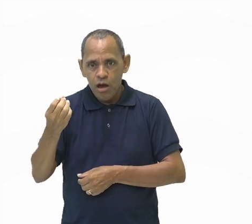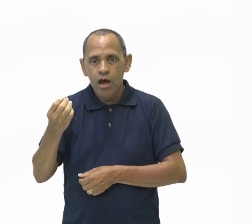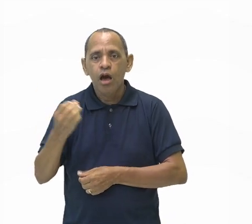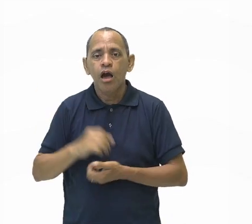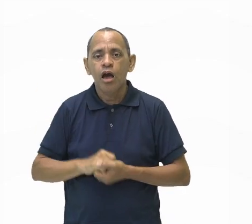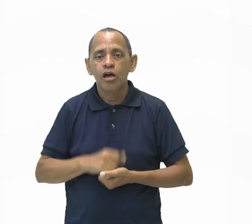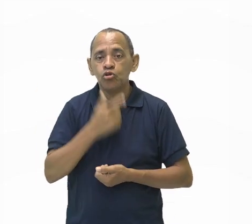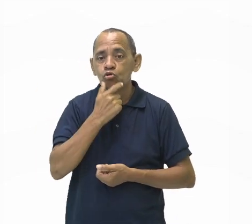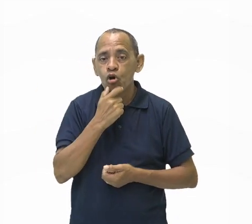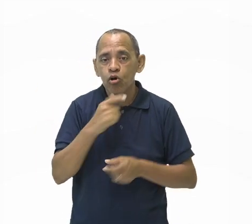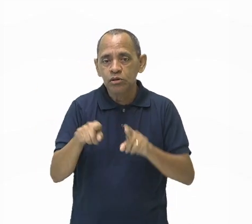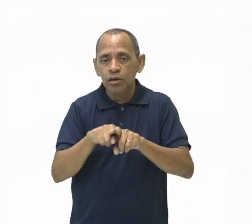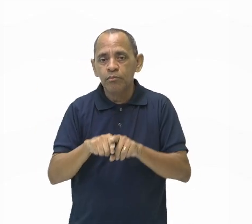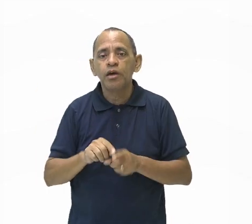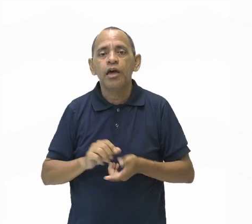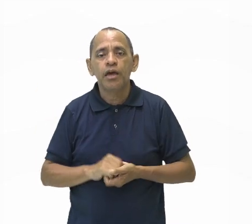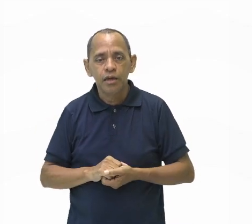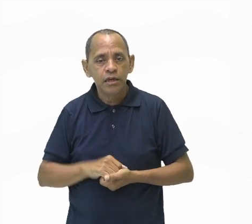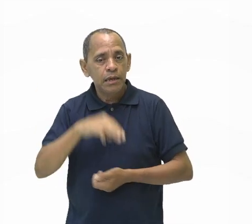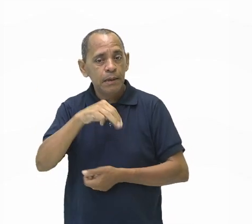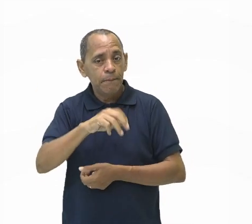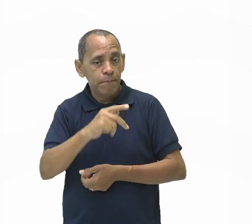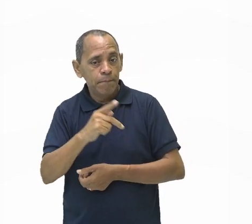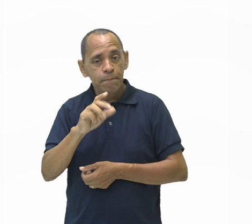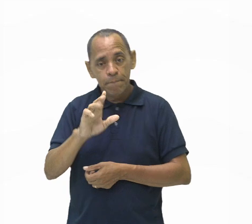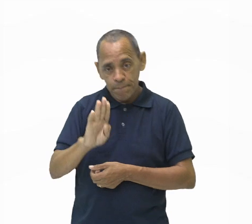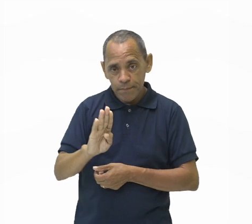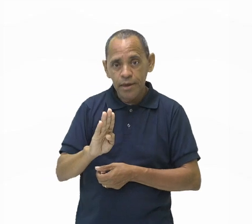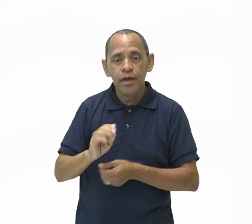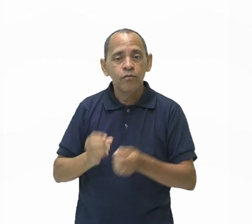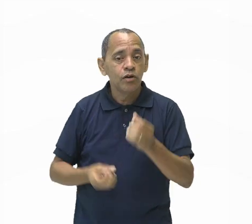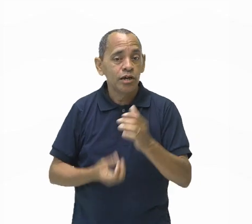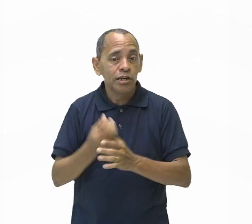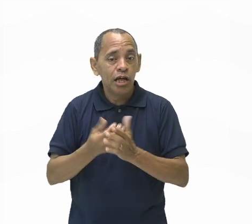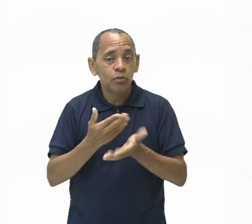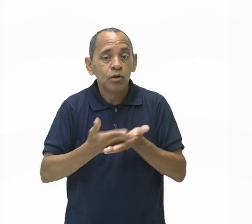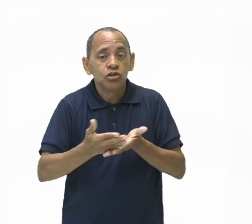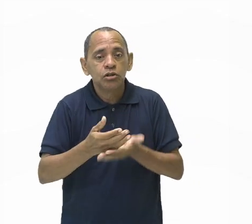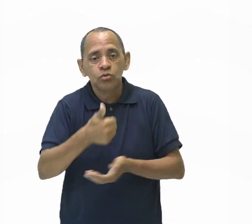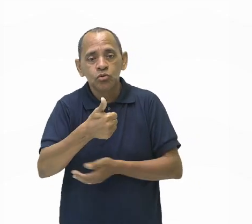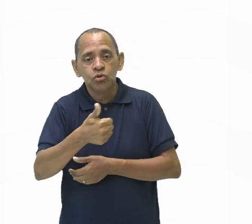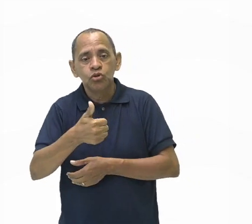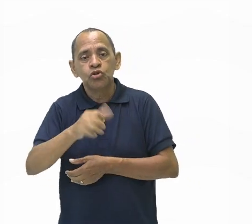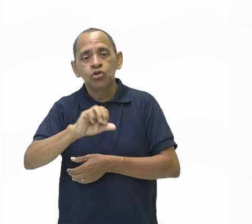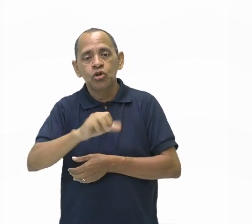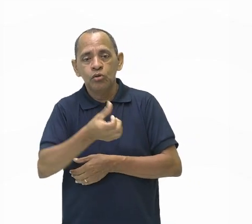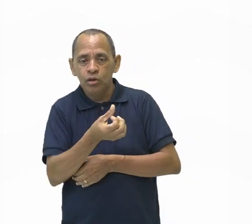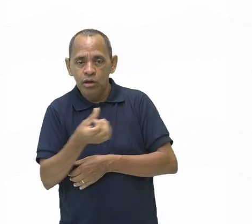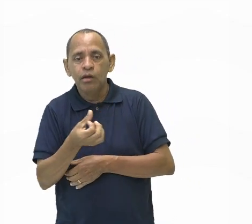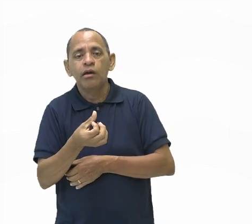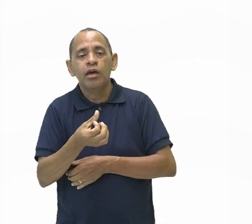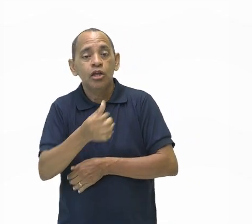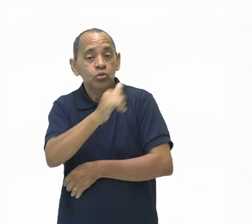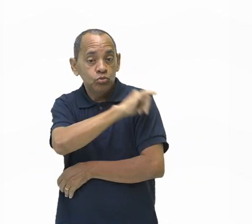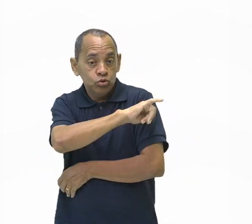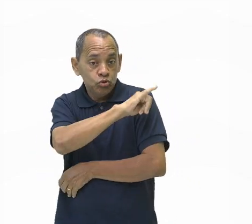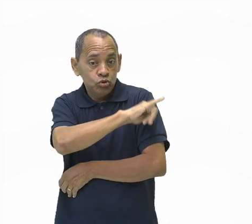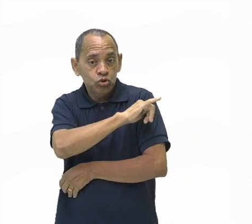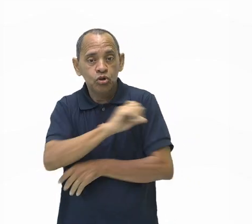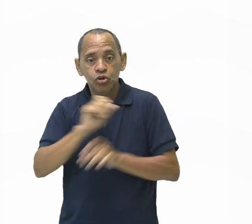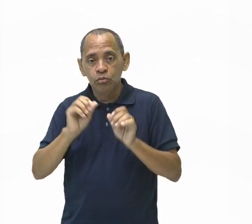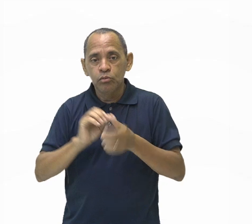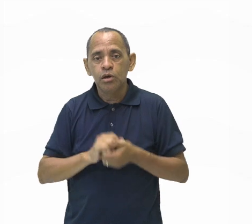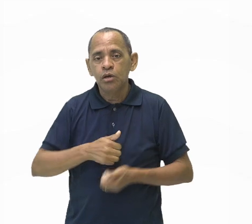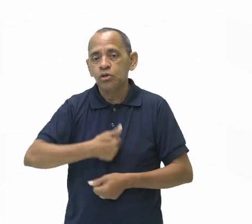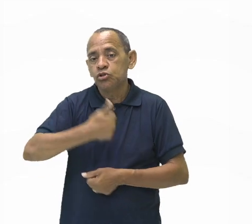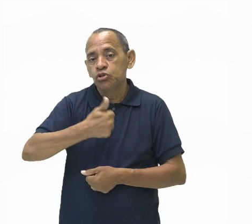Nicolás Júnior, vem da música popular brasileira, que surgiu aí a partir de 1966 na cidade do Rio de Janeiro, com a segunda